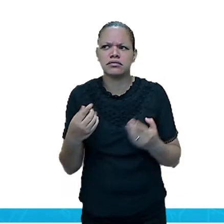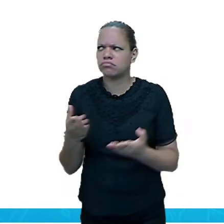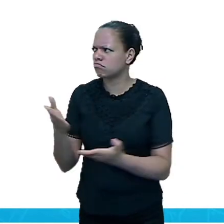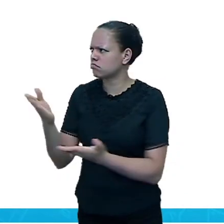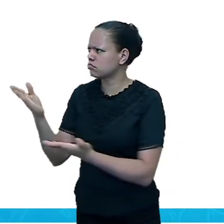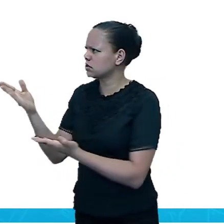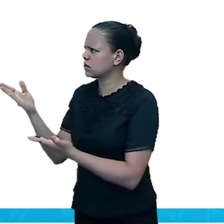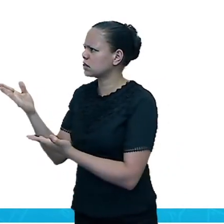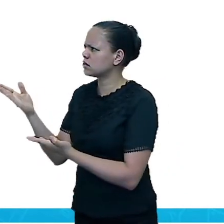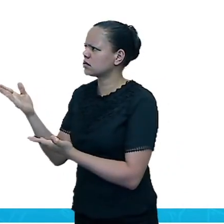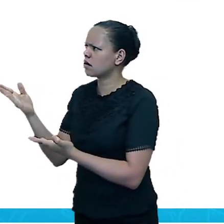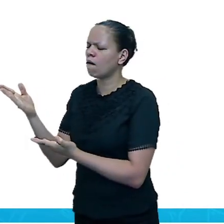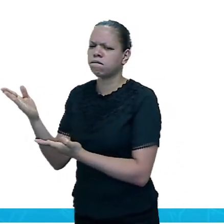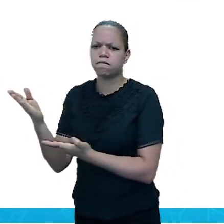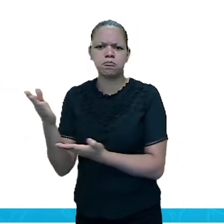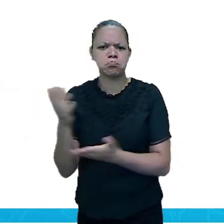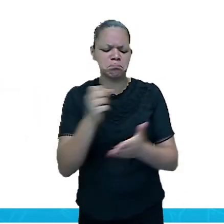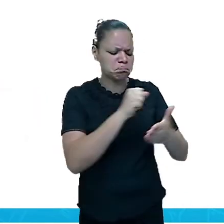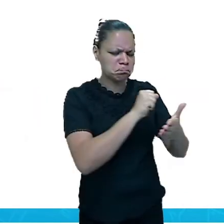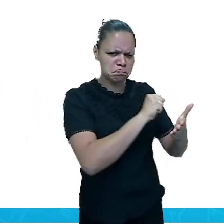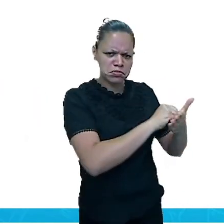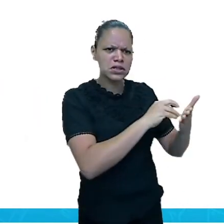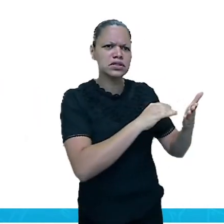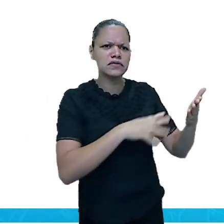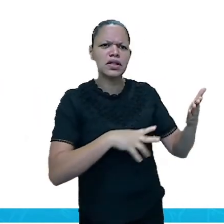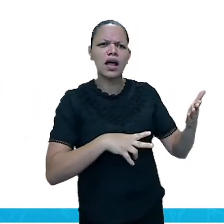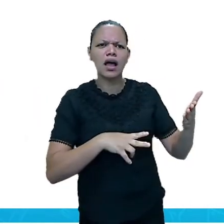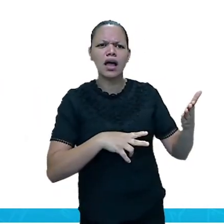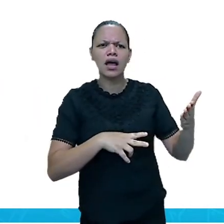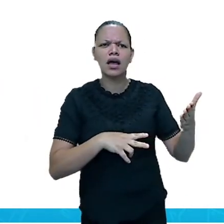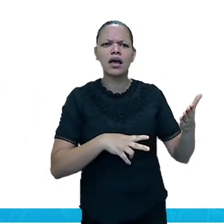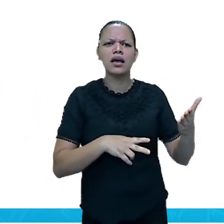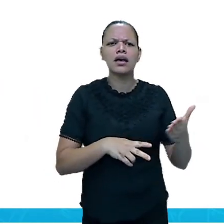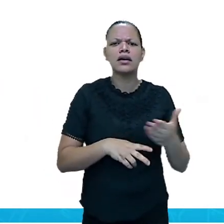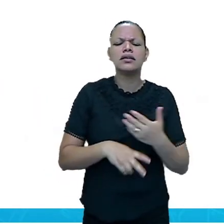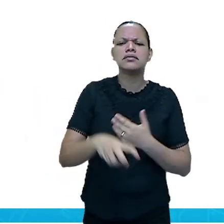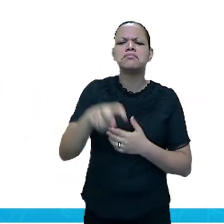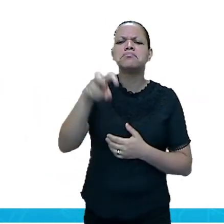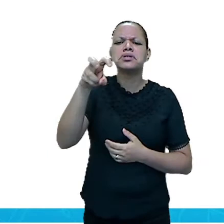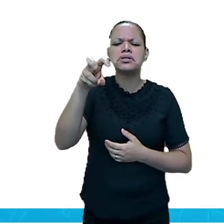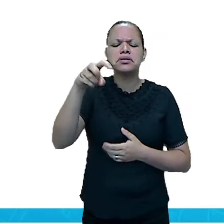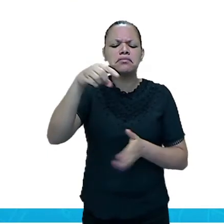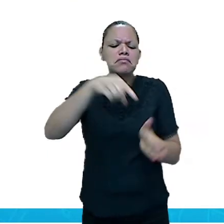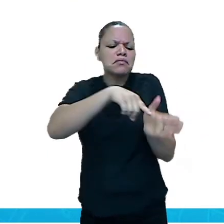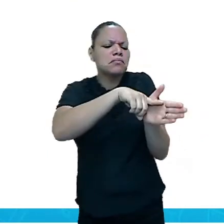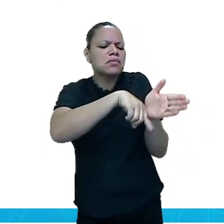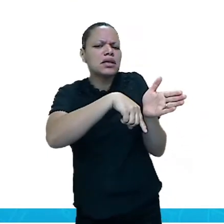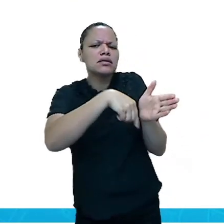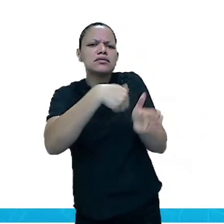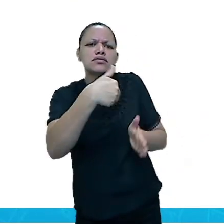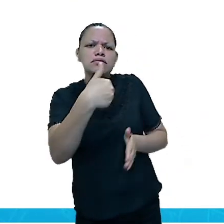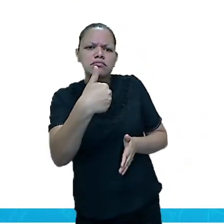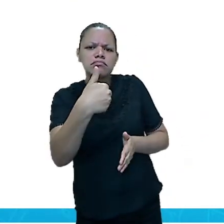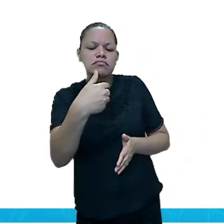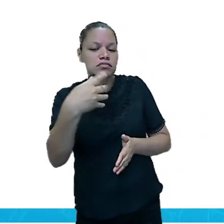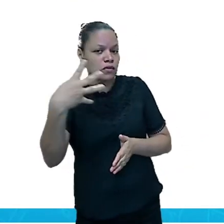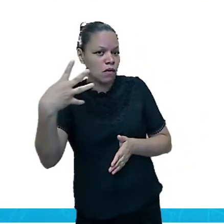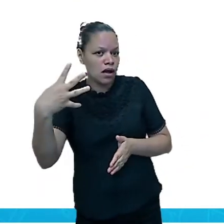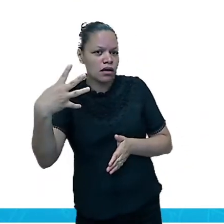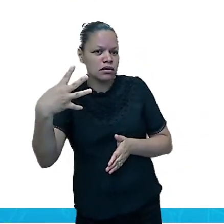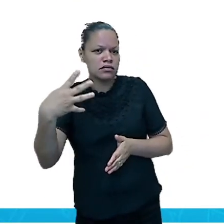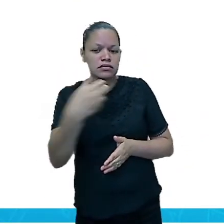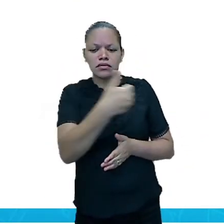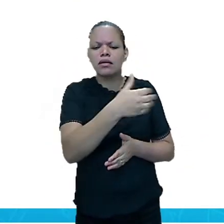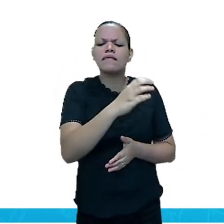o 10, que é o X, menos o 1, que é a letra I. Agora, um número maior. Sabemos